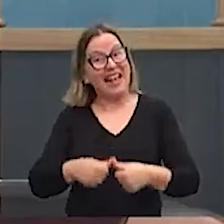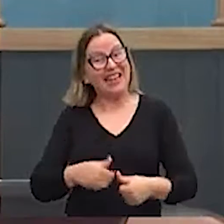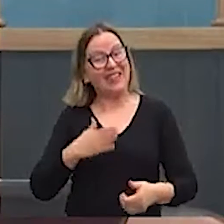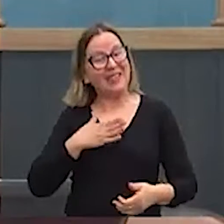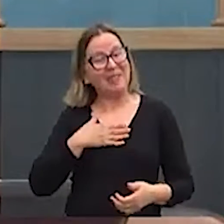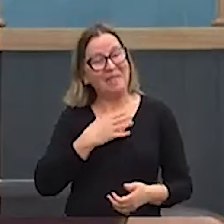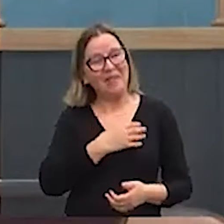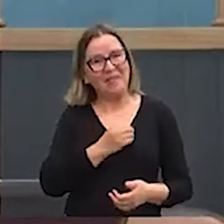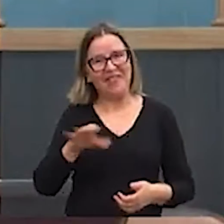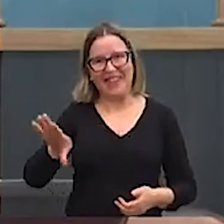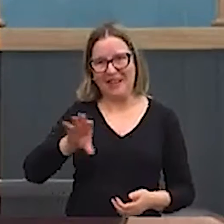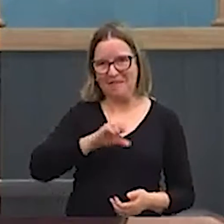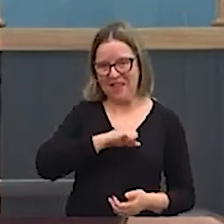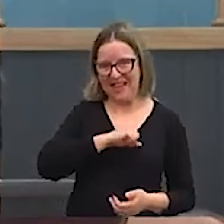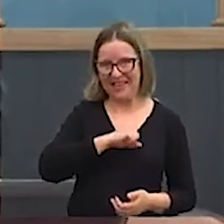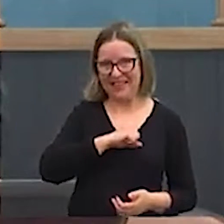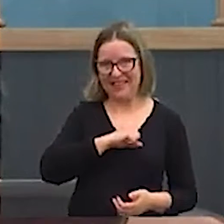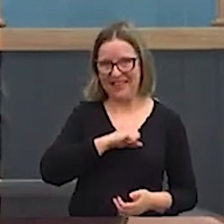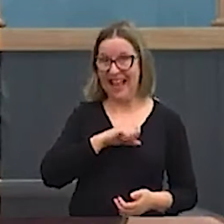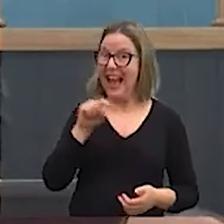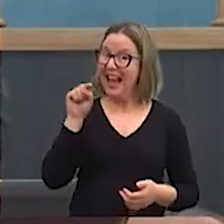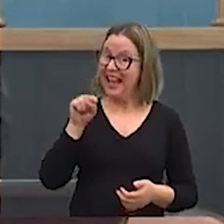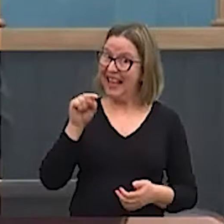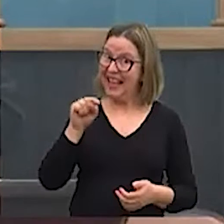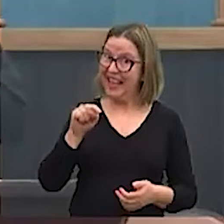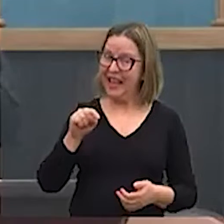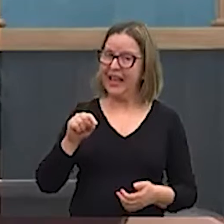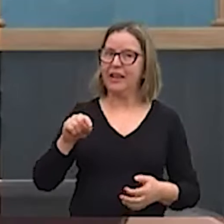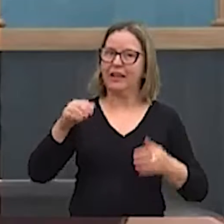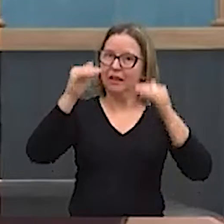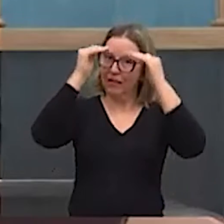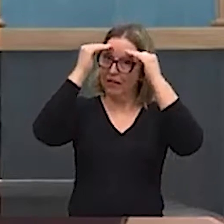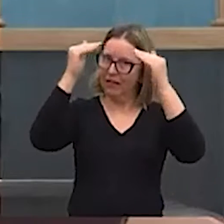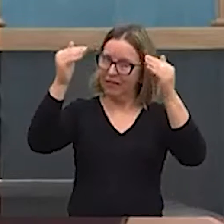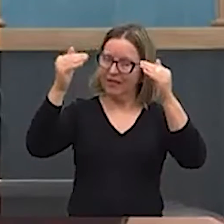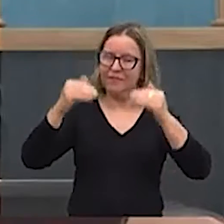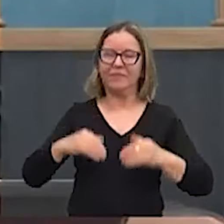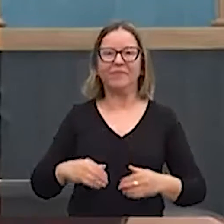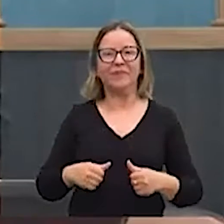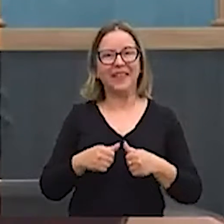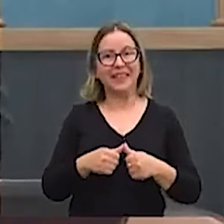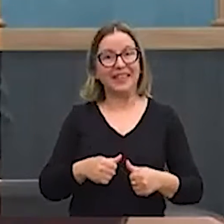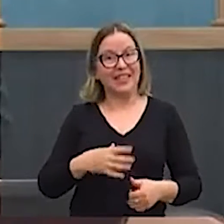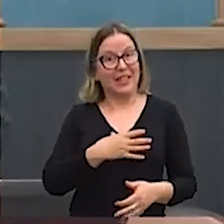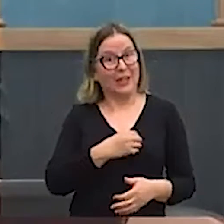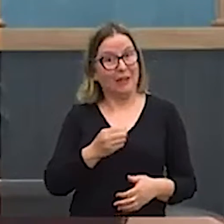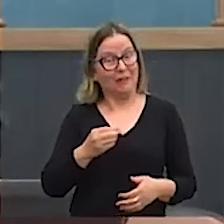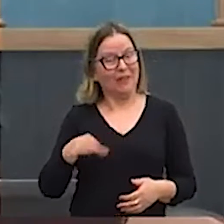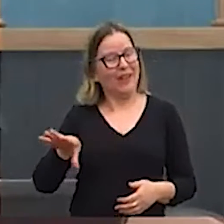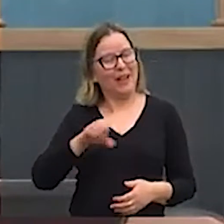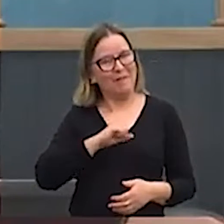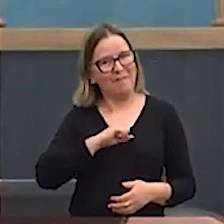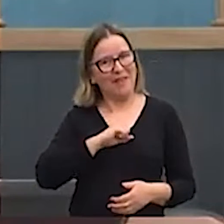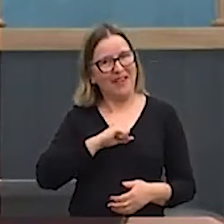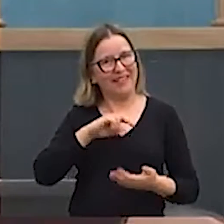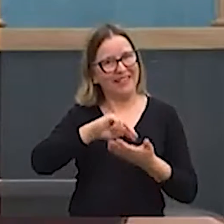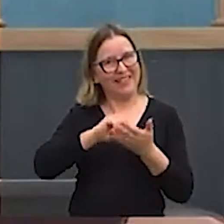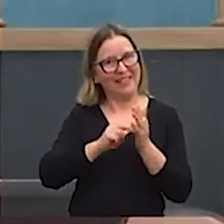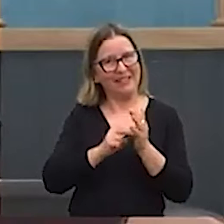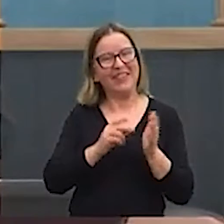filho amado. A ele ouvi. E este filho amado é Jesus